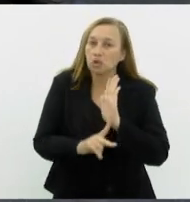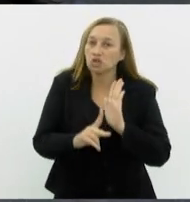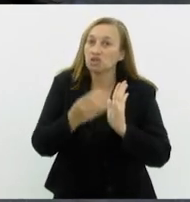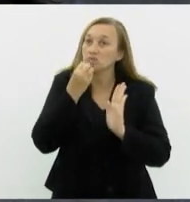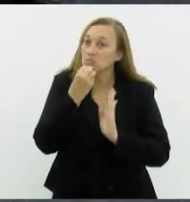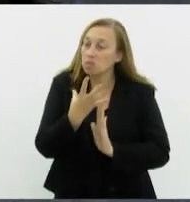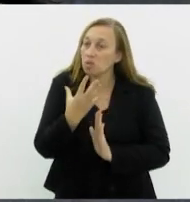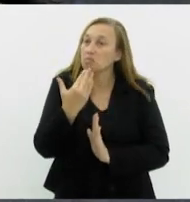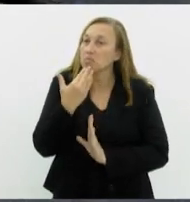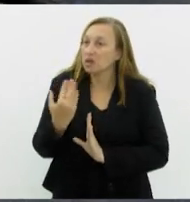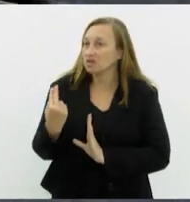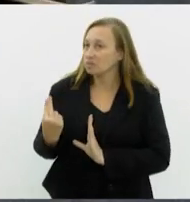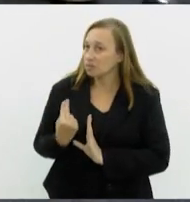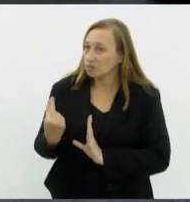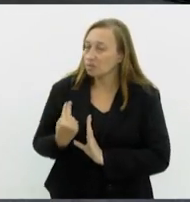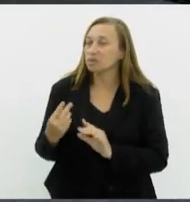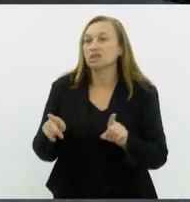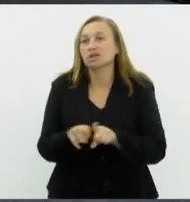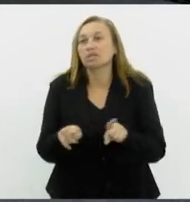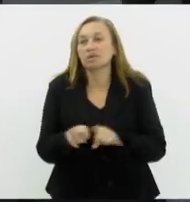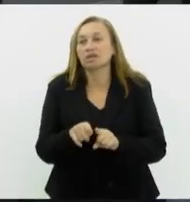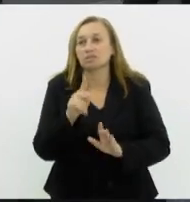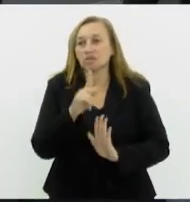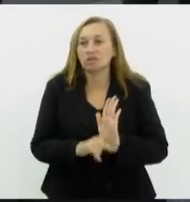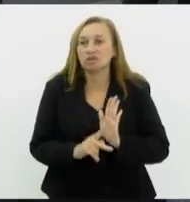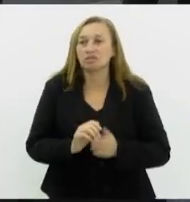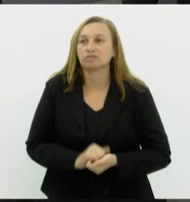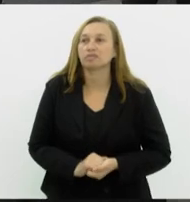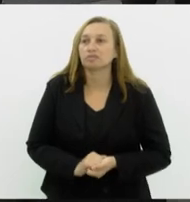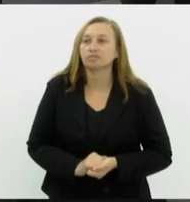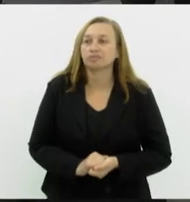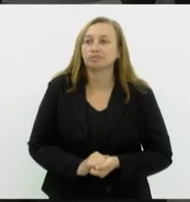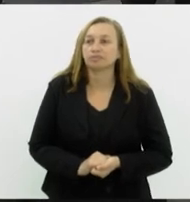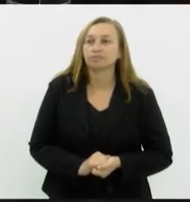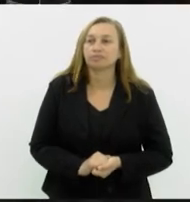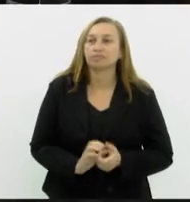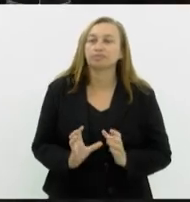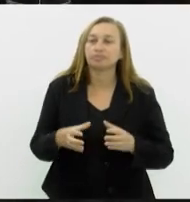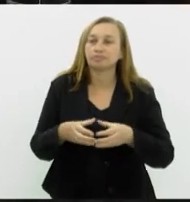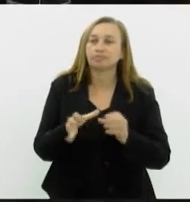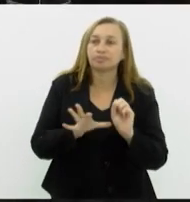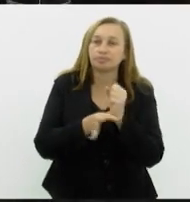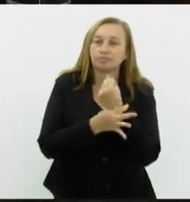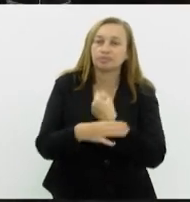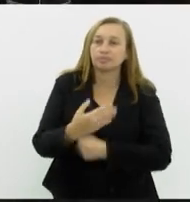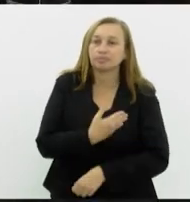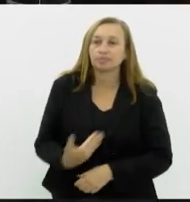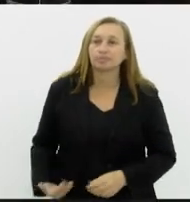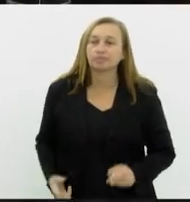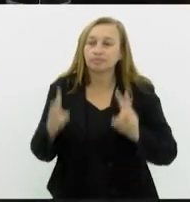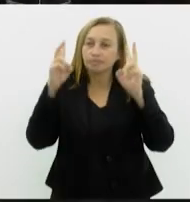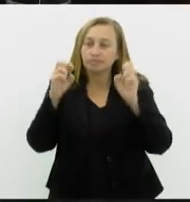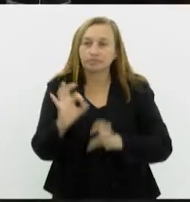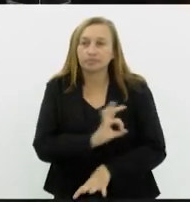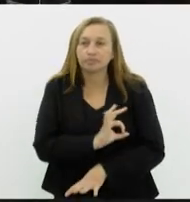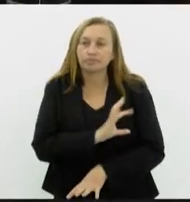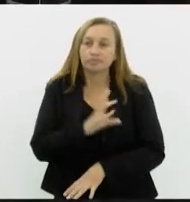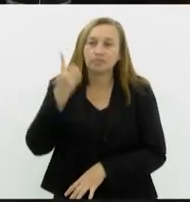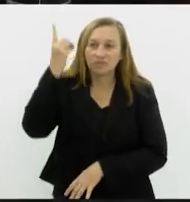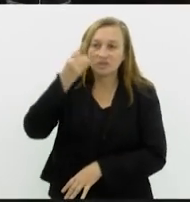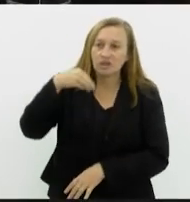desde já peço coautoria também neste projeto. Pela Comissão de Segurança Pública, Assuntos de Polícia, deputado